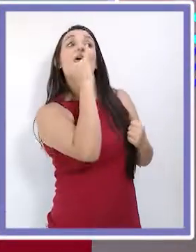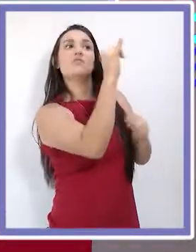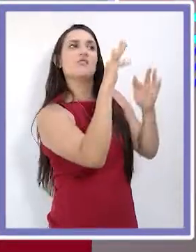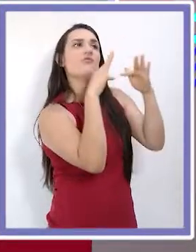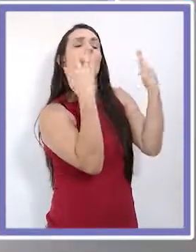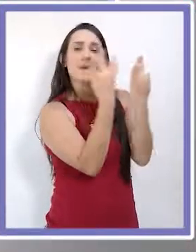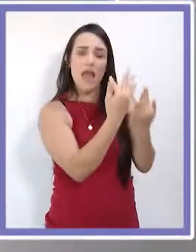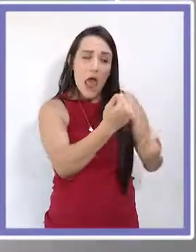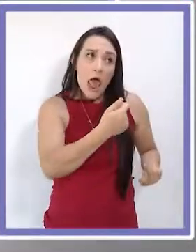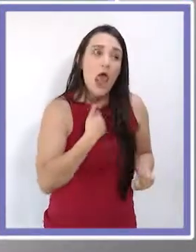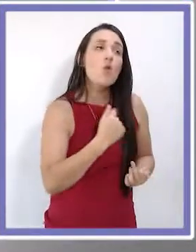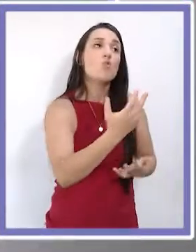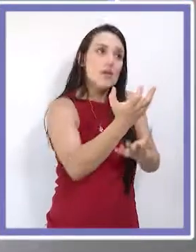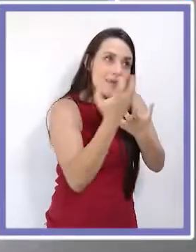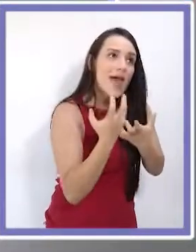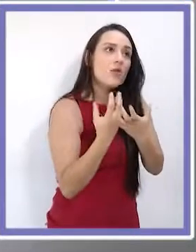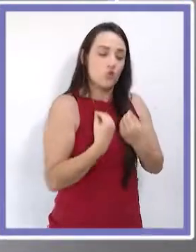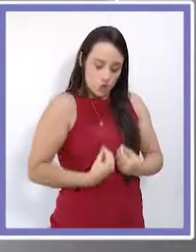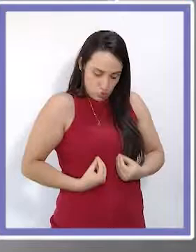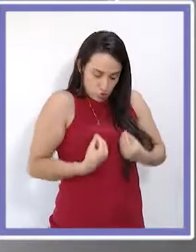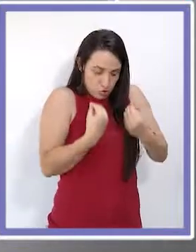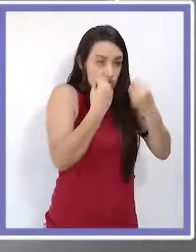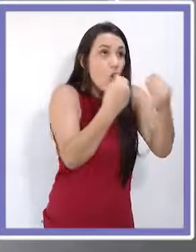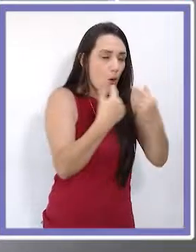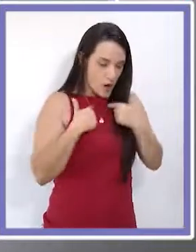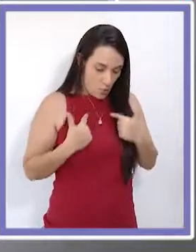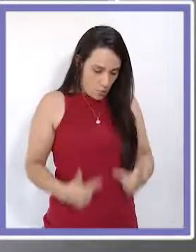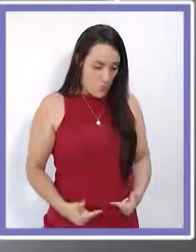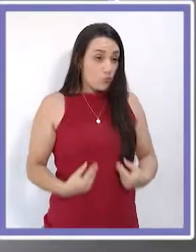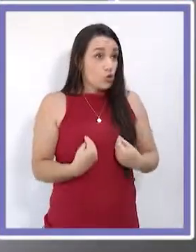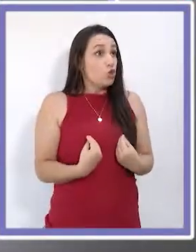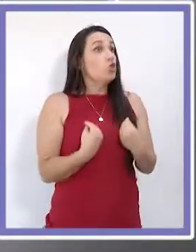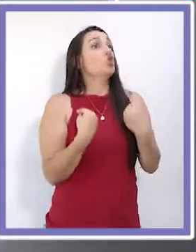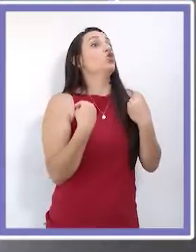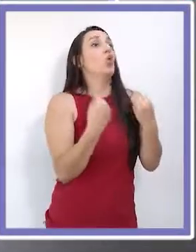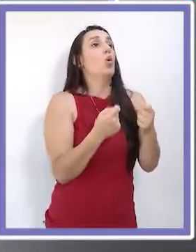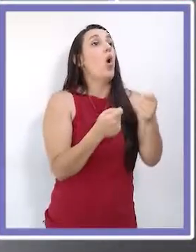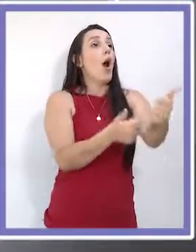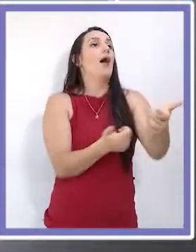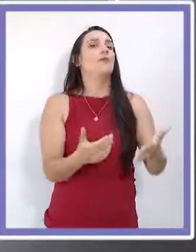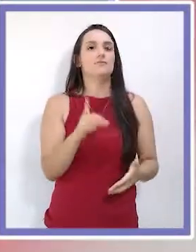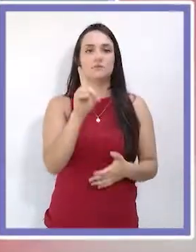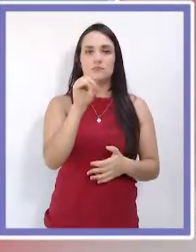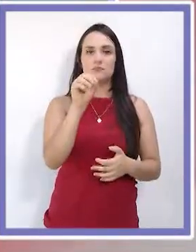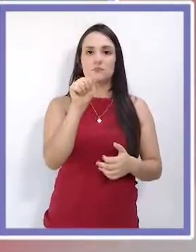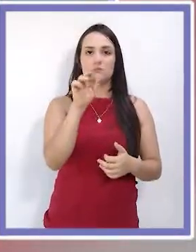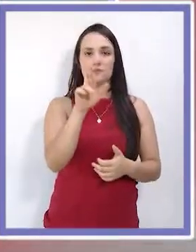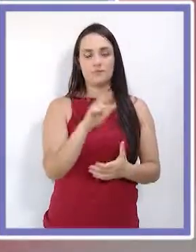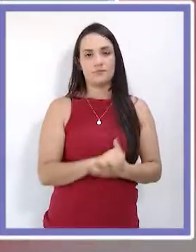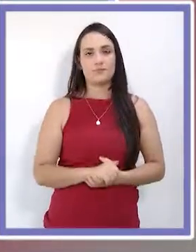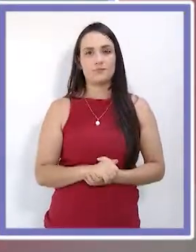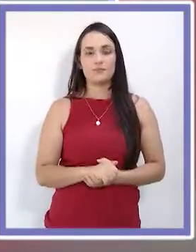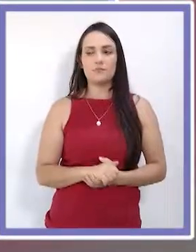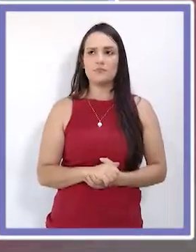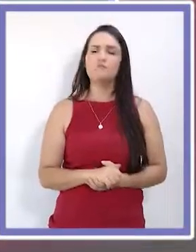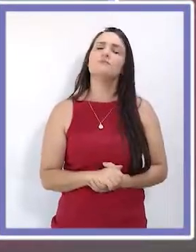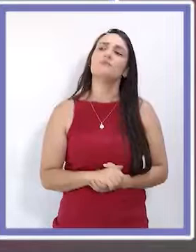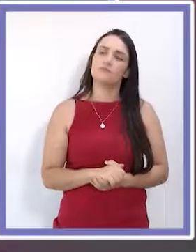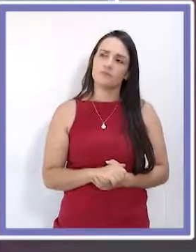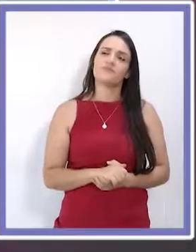família. Deputado, a Claire falou agora, 70% das famílias que dizem não, na maioria das vezes